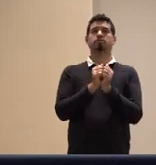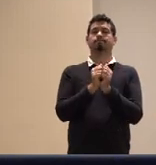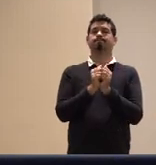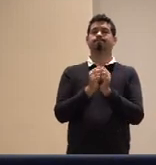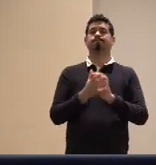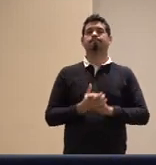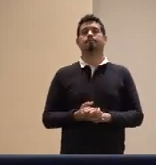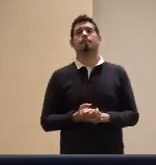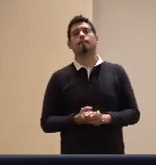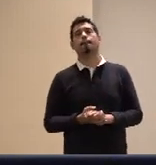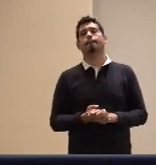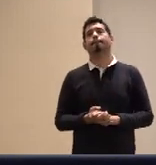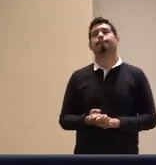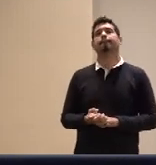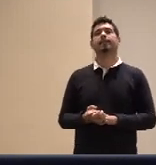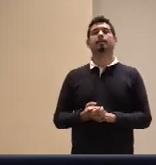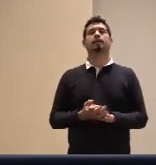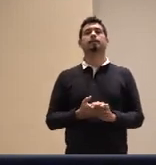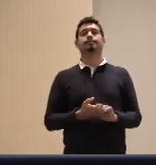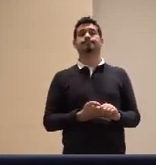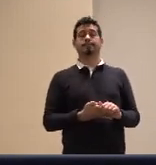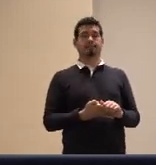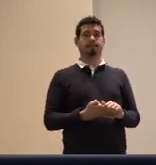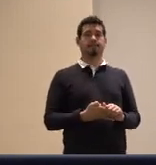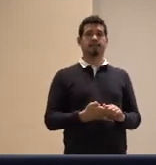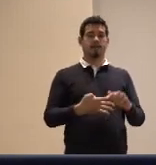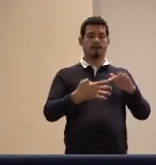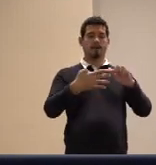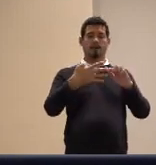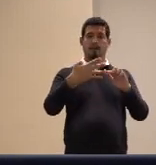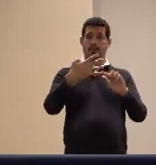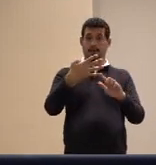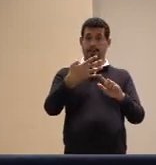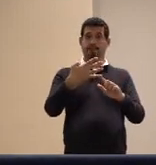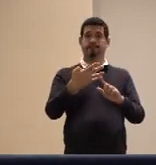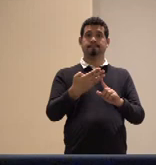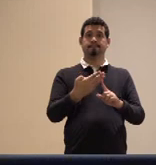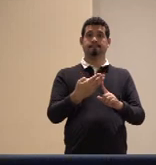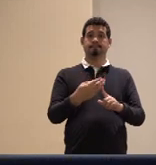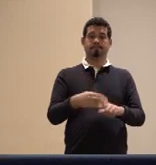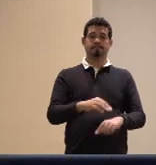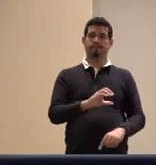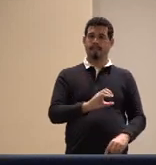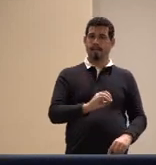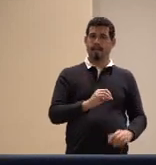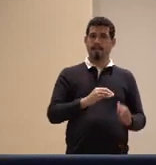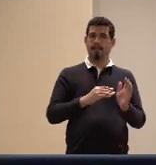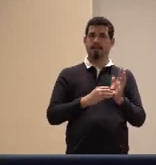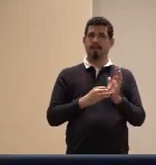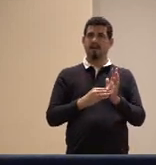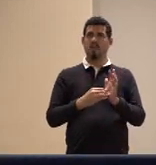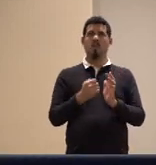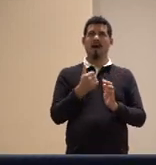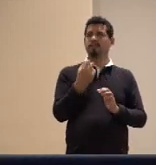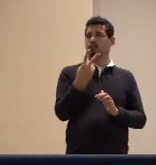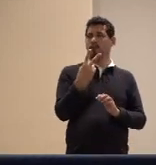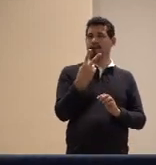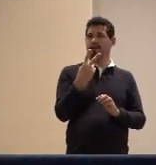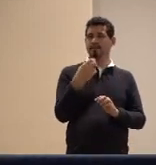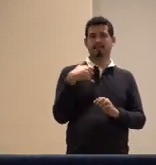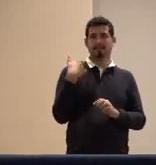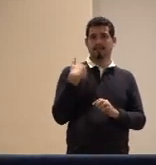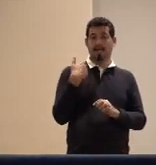Bem grande. 4 que são de 0 a 1 ano e 6 meses. 3